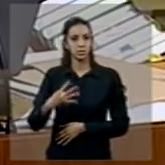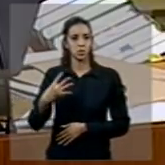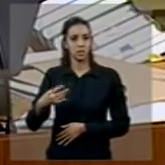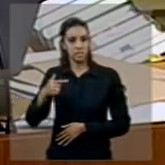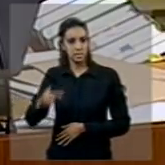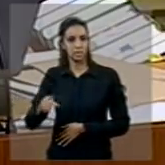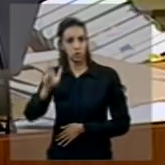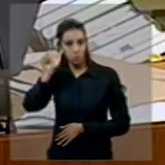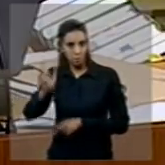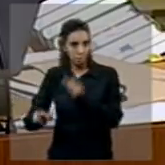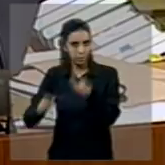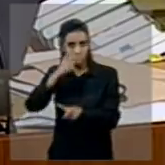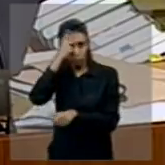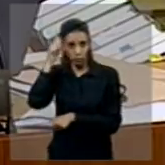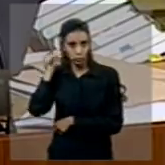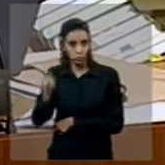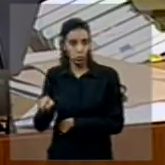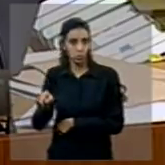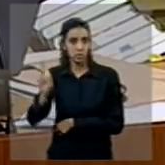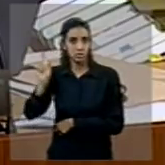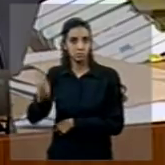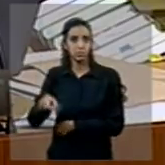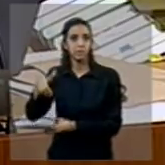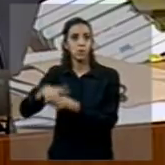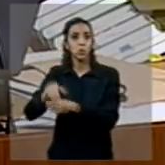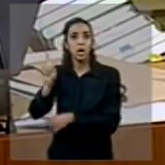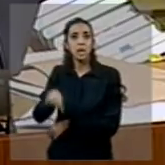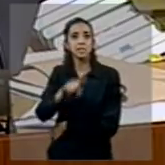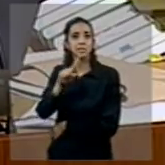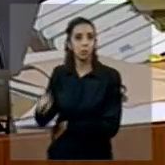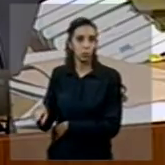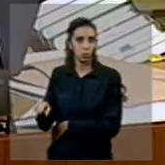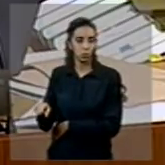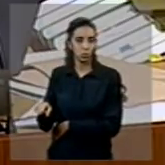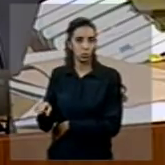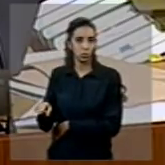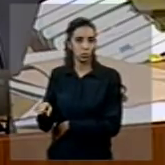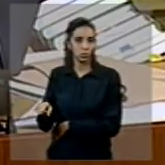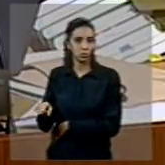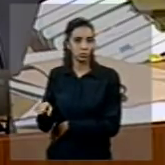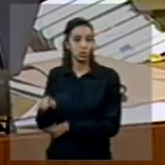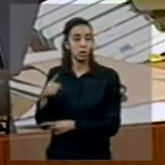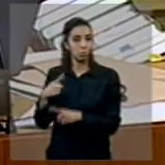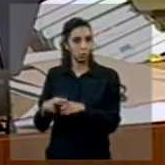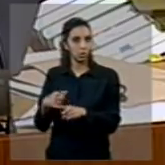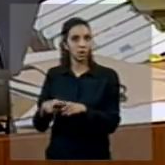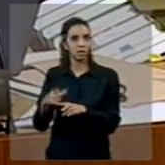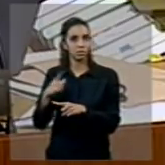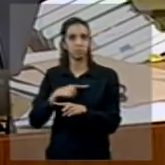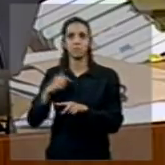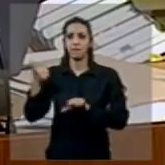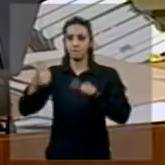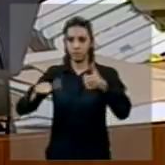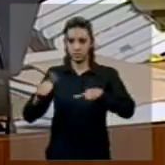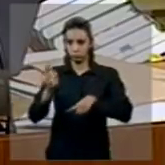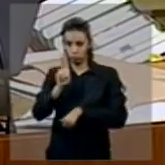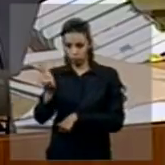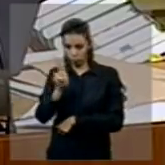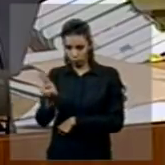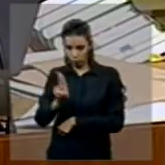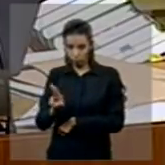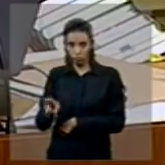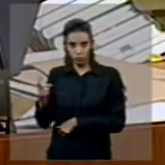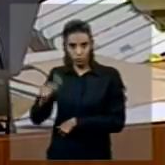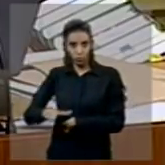3.338.447 eleitores tiveram seus títulos cancelados em virtude da revisão do eleitorado por meio do